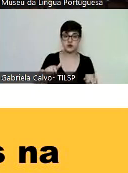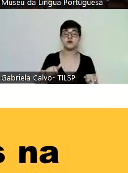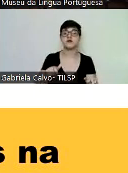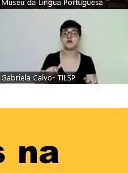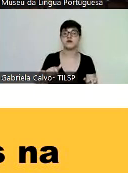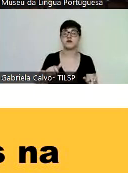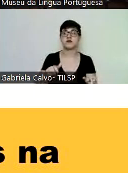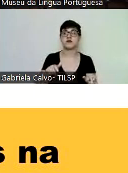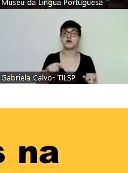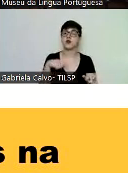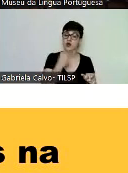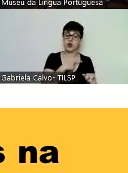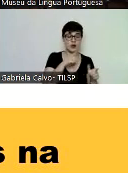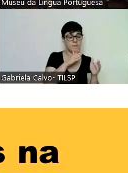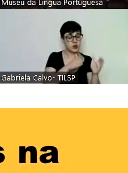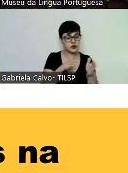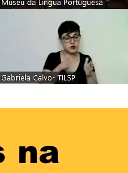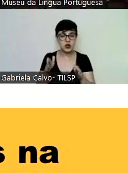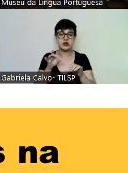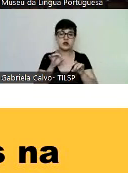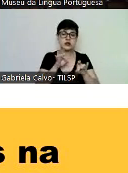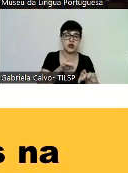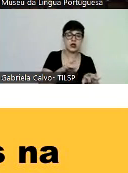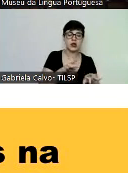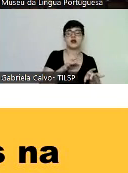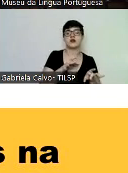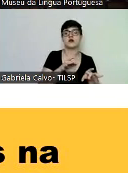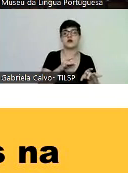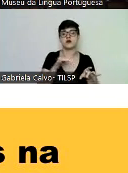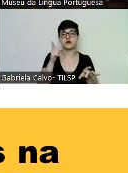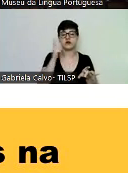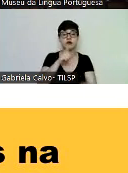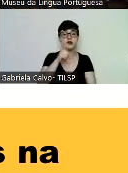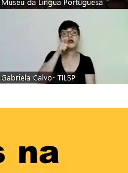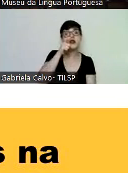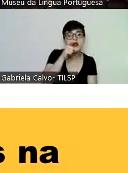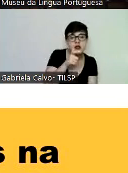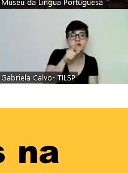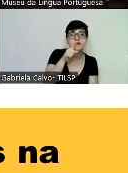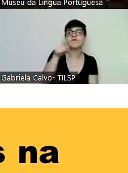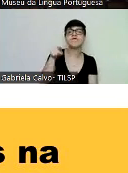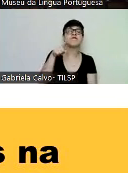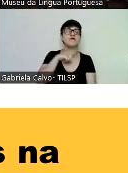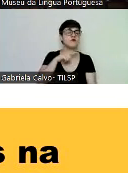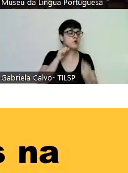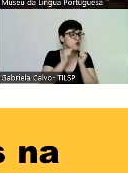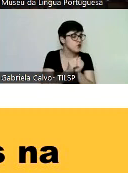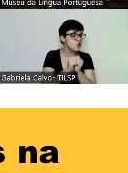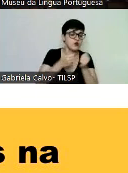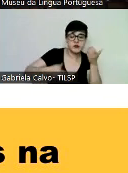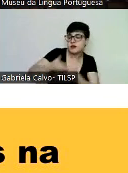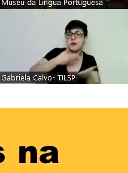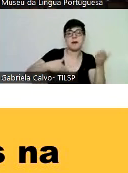parte dos processos técnicos de grande interesse aqui são construídos em diálogo